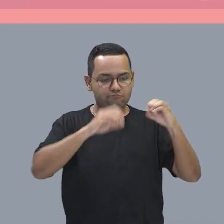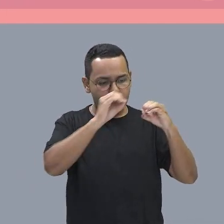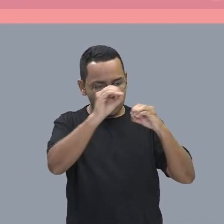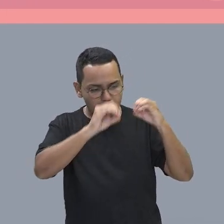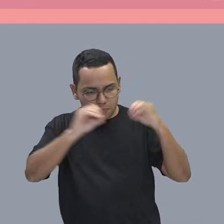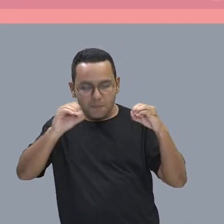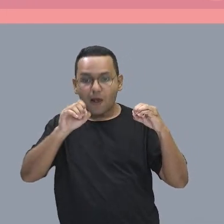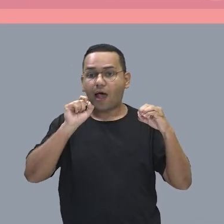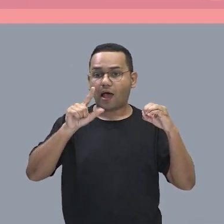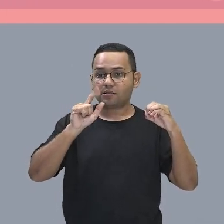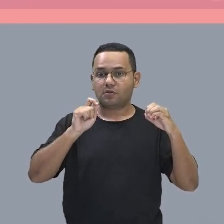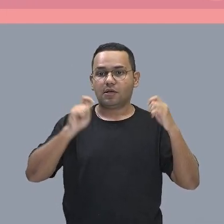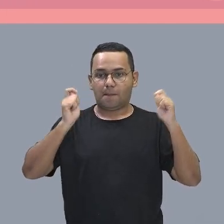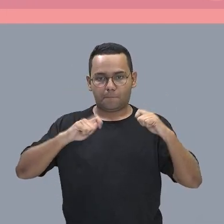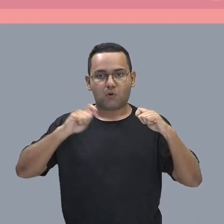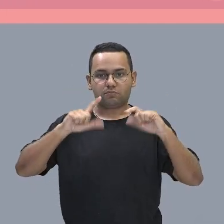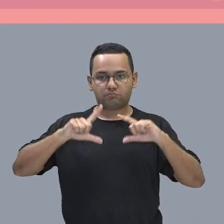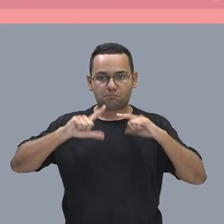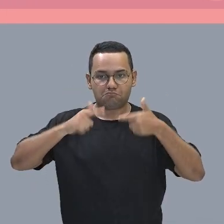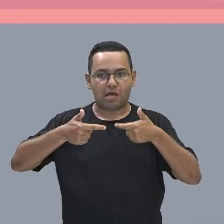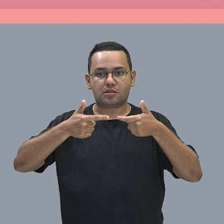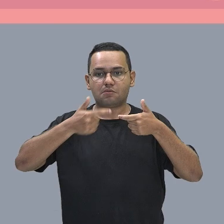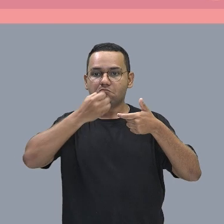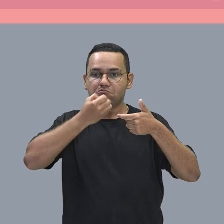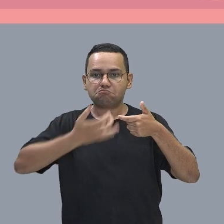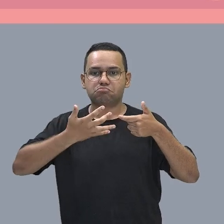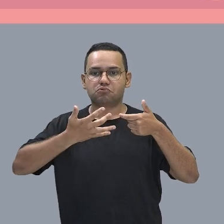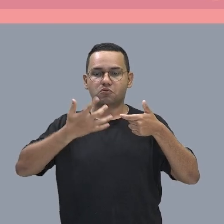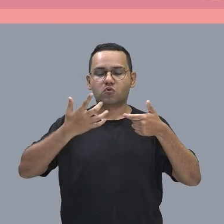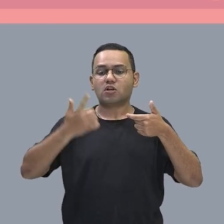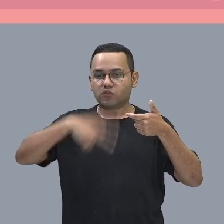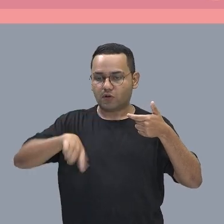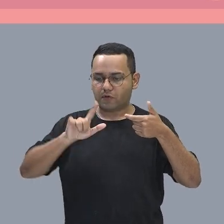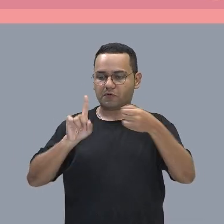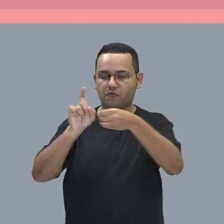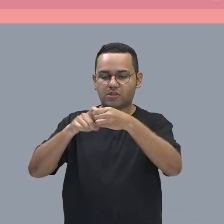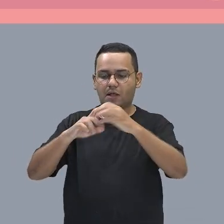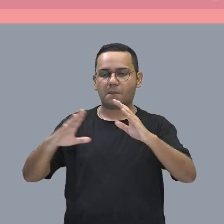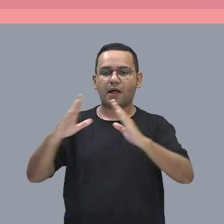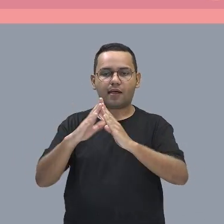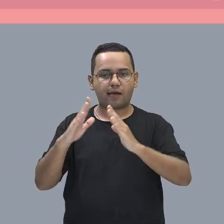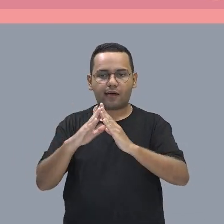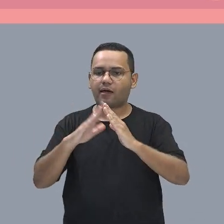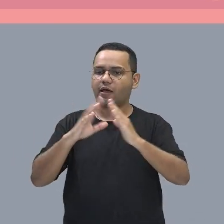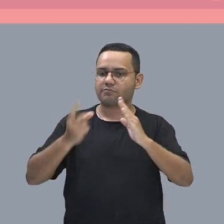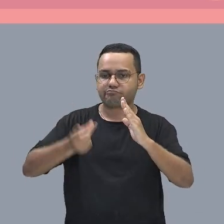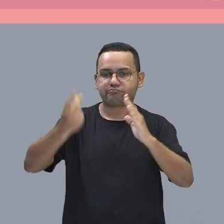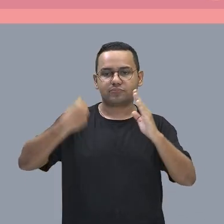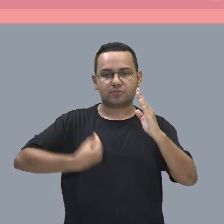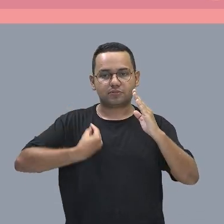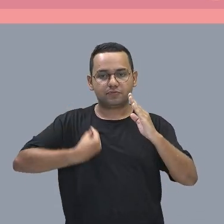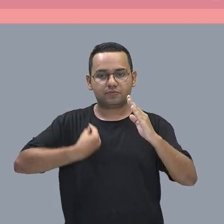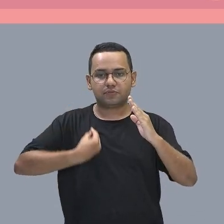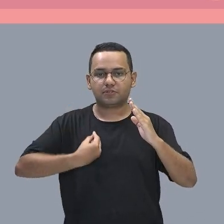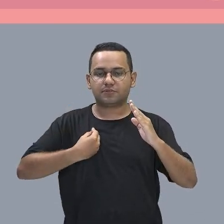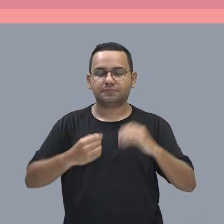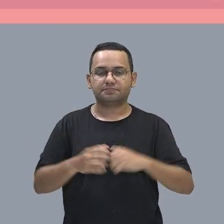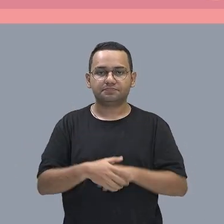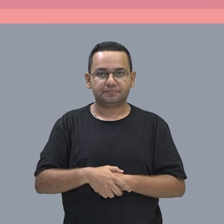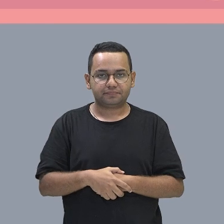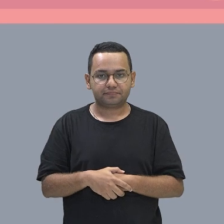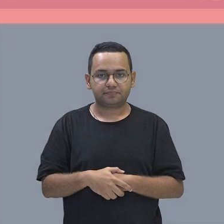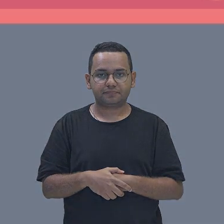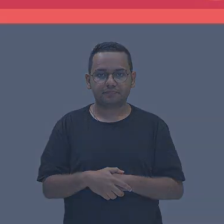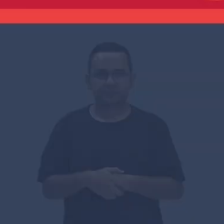garoto tenha energia e possa voltar para sua casa e possa ganhar um tempo maior de sobrevivência. Tá bom? De forma simples, esse aí é